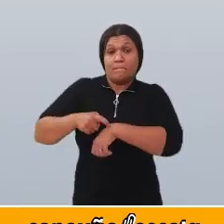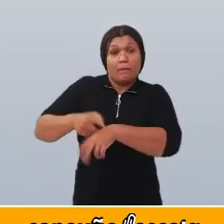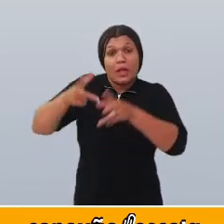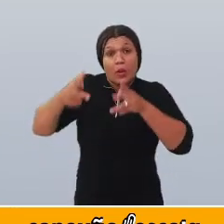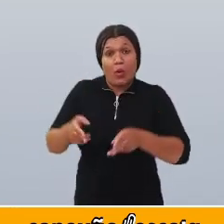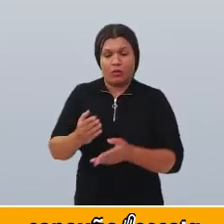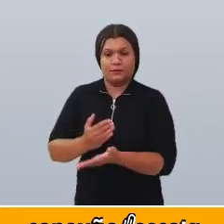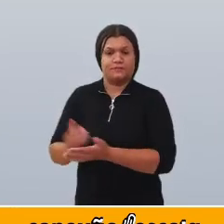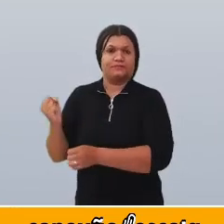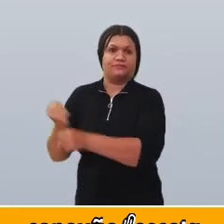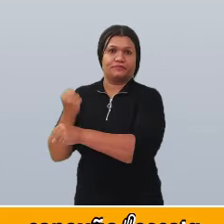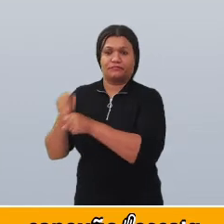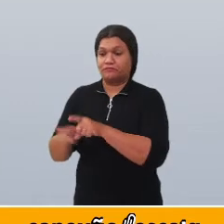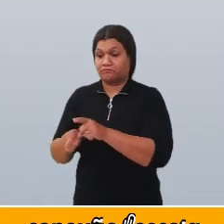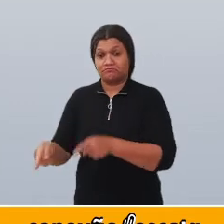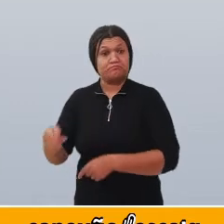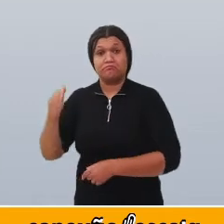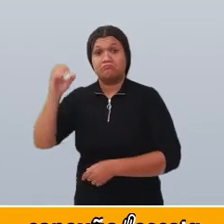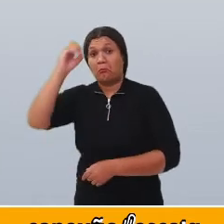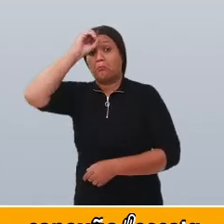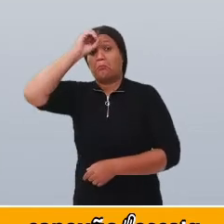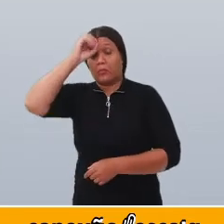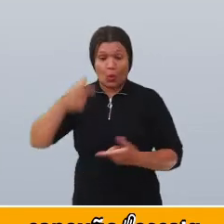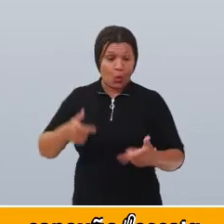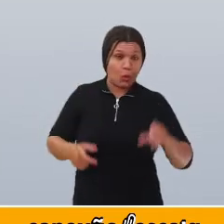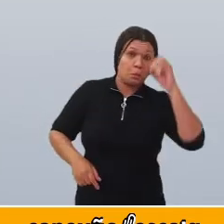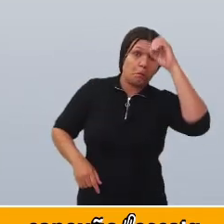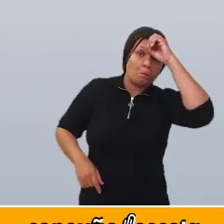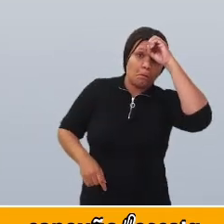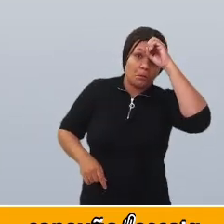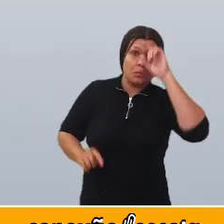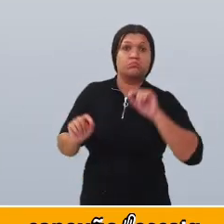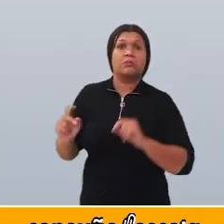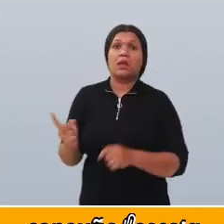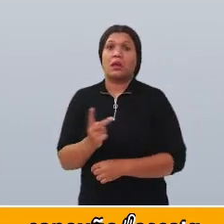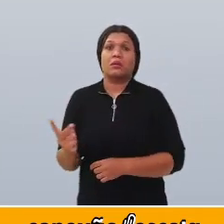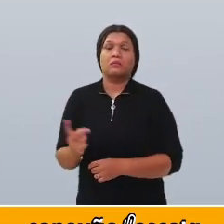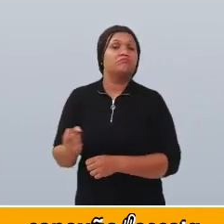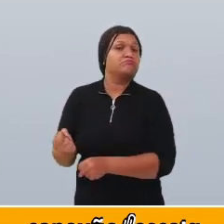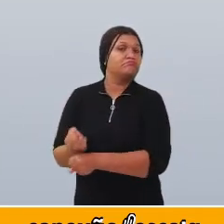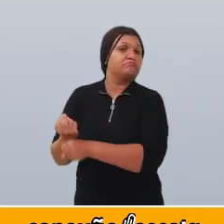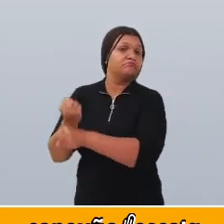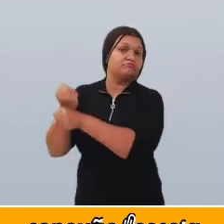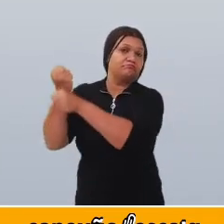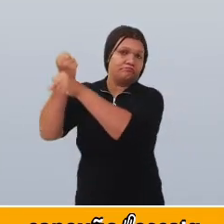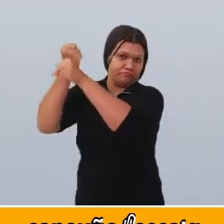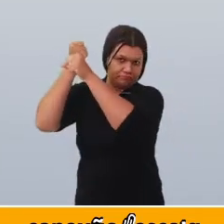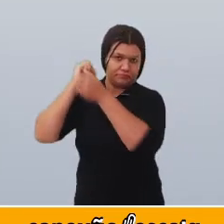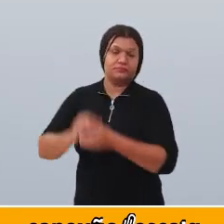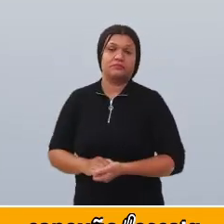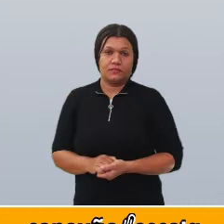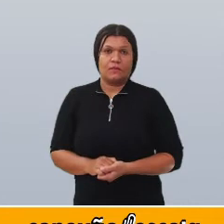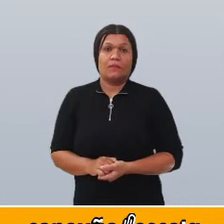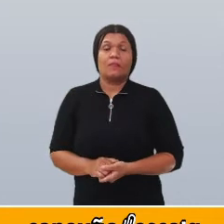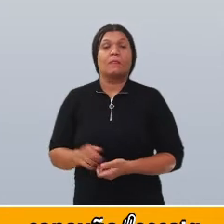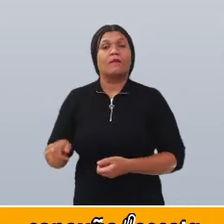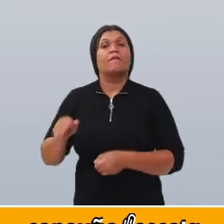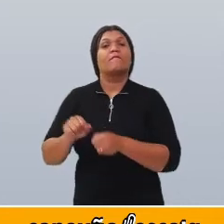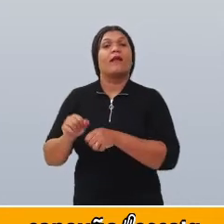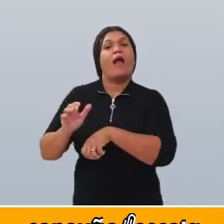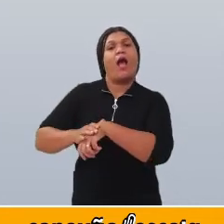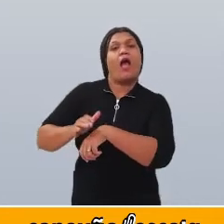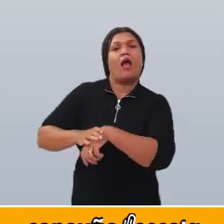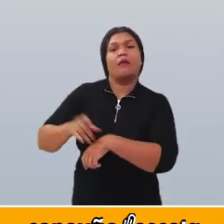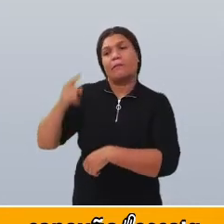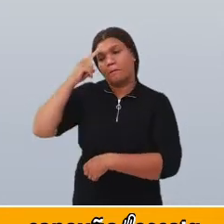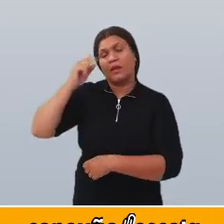sem que um soubesse da atuação do outro nessa construção. E atribuíam as ações, então,